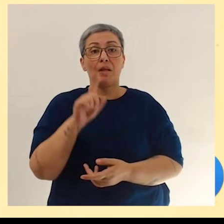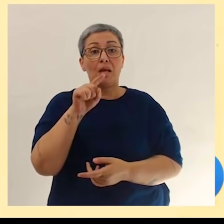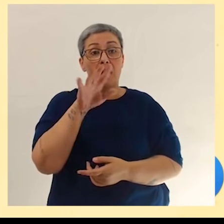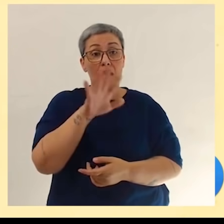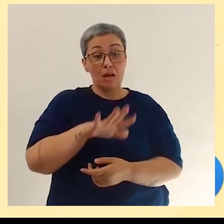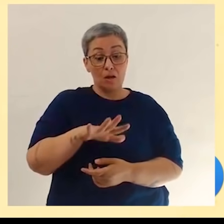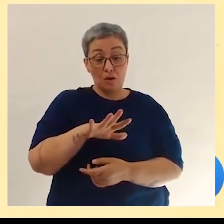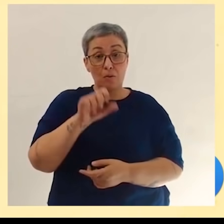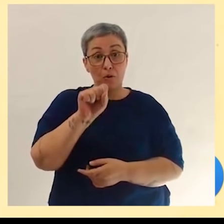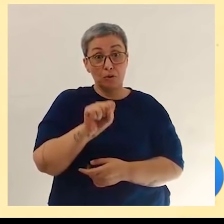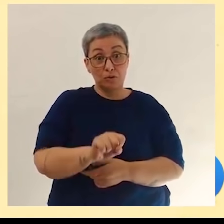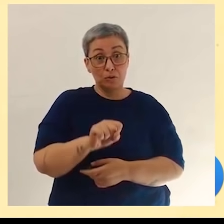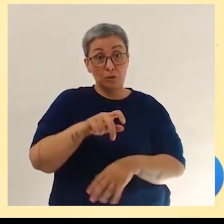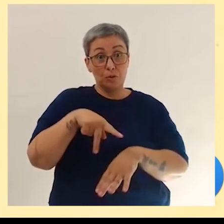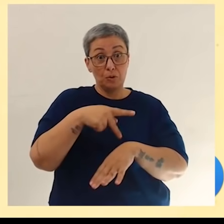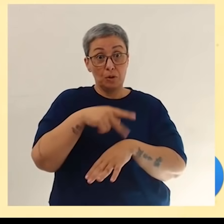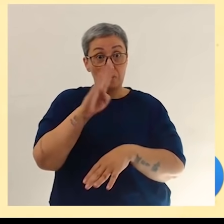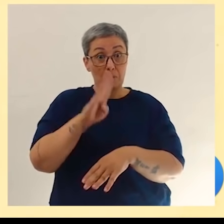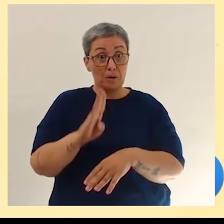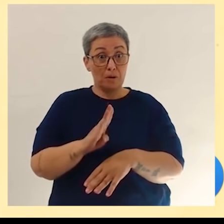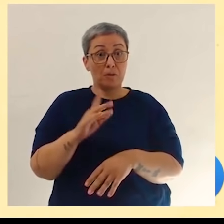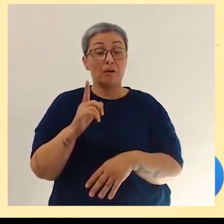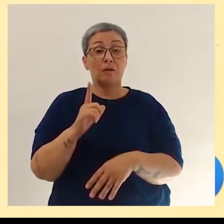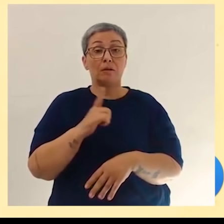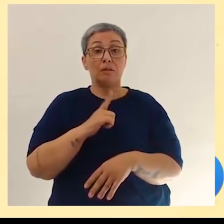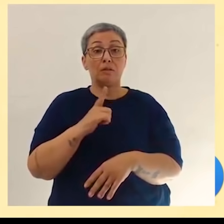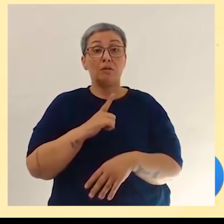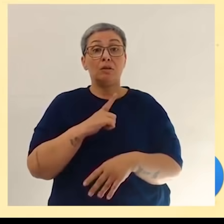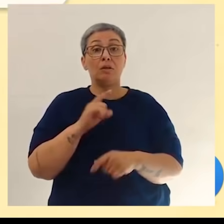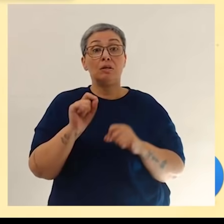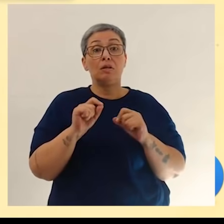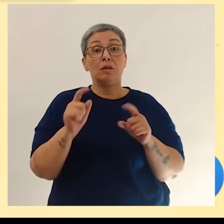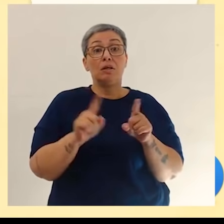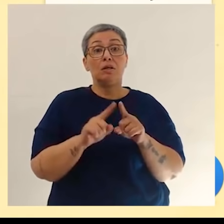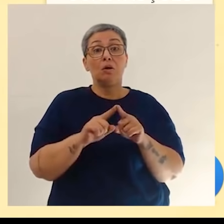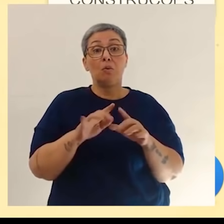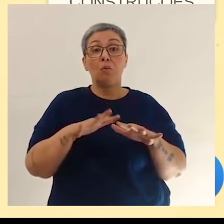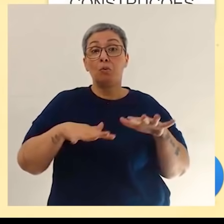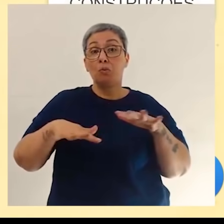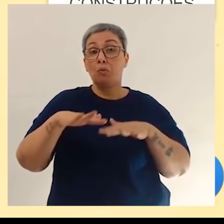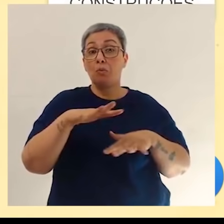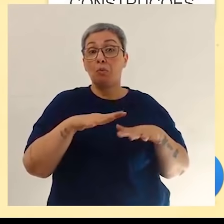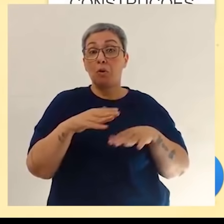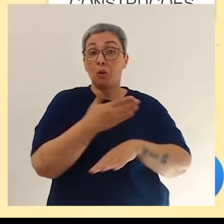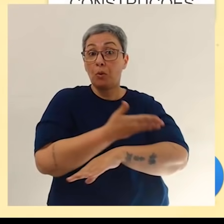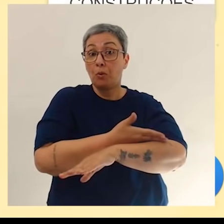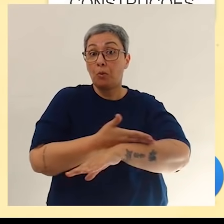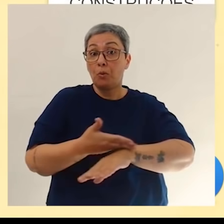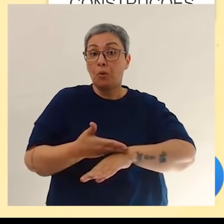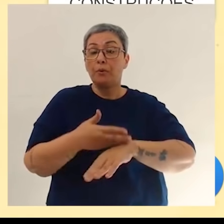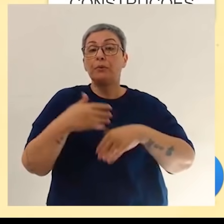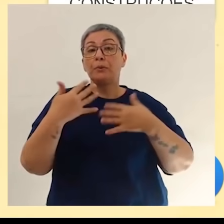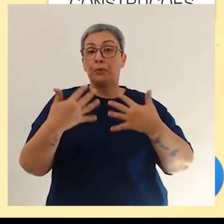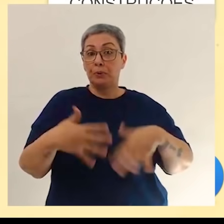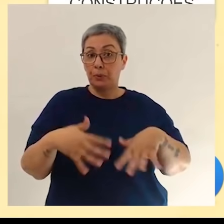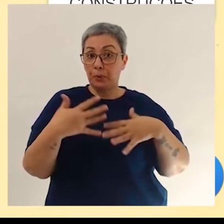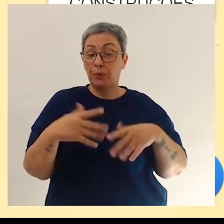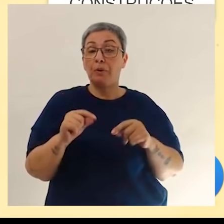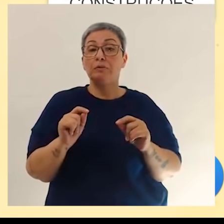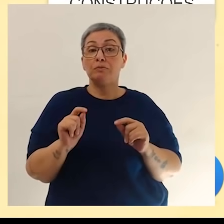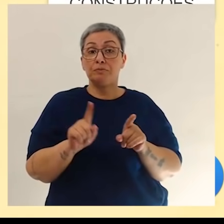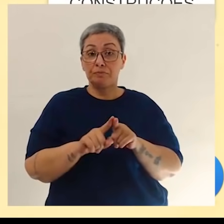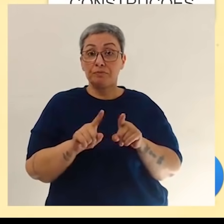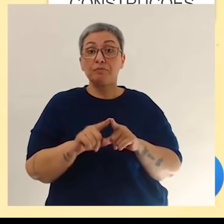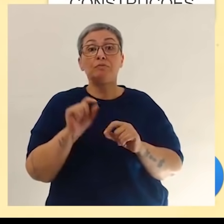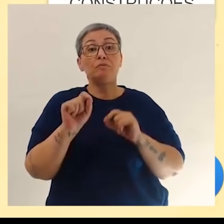Na região sul do nosso país, existe lá entre eles um costume que é muito